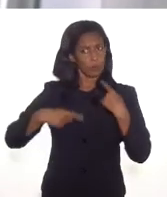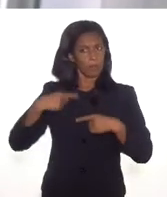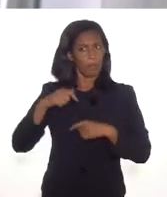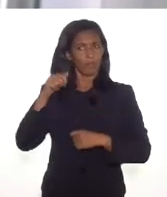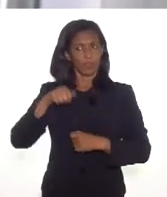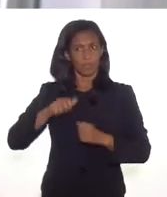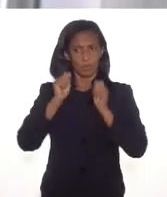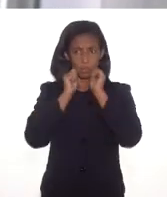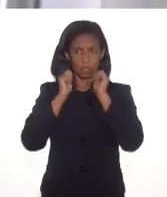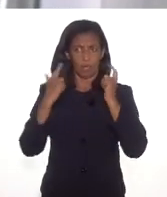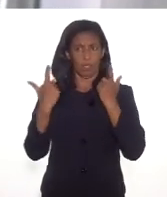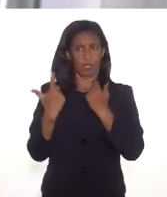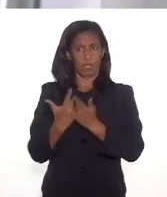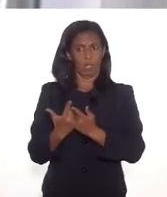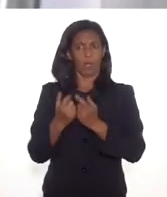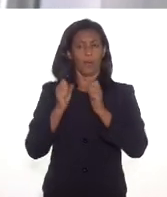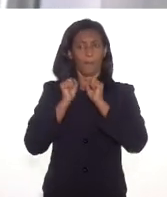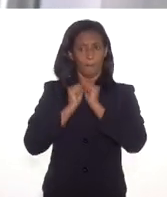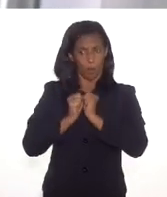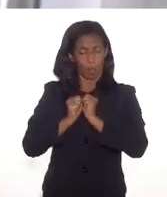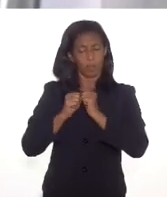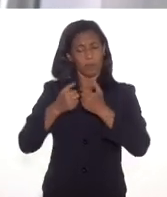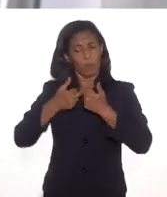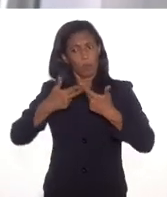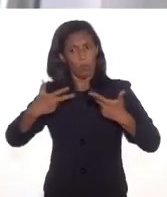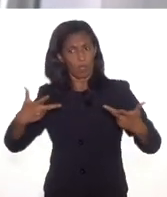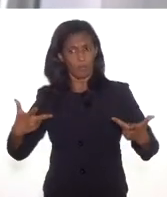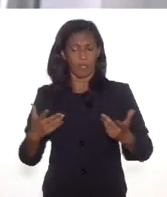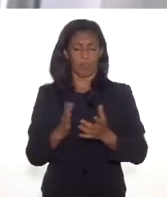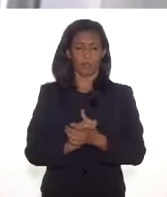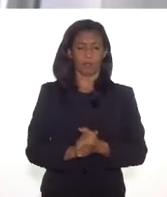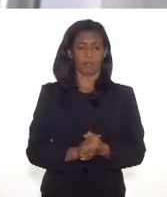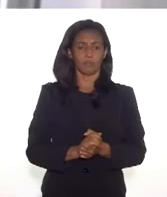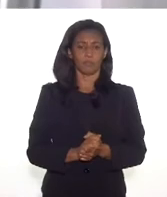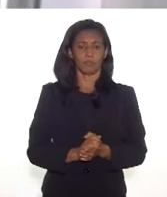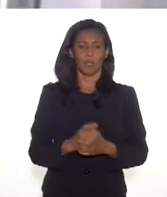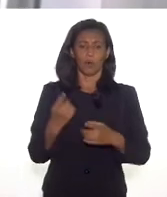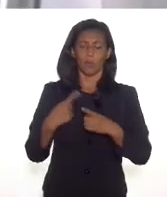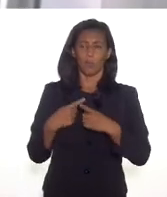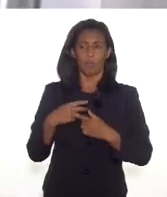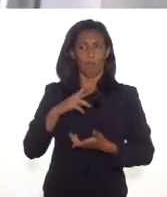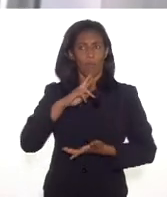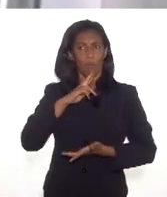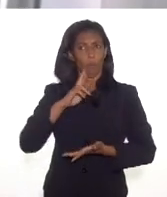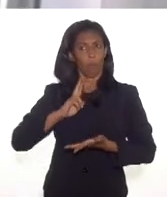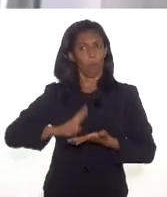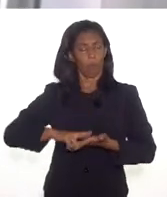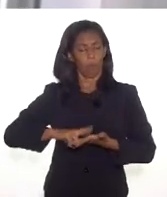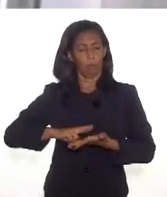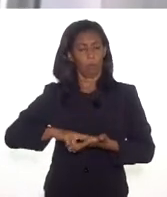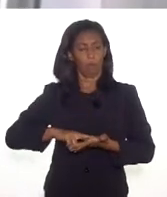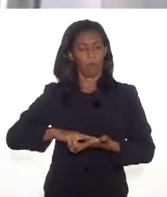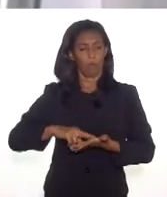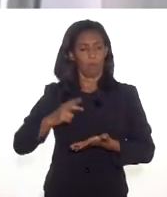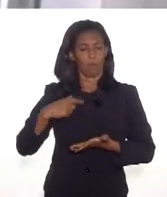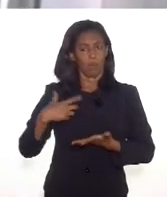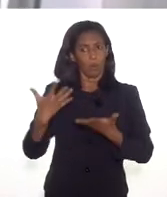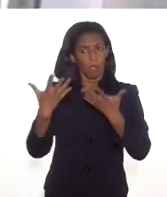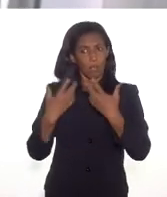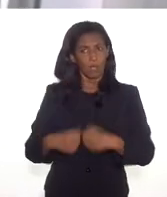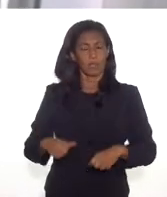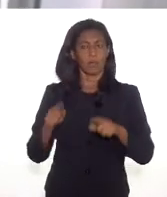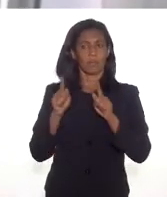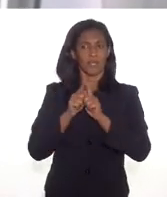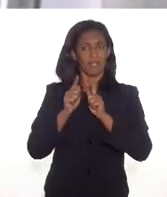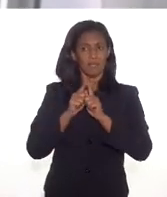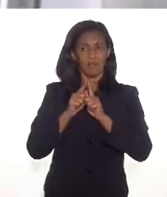os debates aqui na casa podem ser mais qualificados, decididamente, porque realmente eu recebi também nas minhas